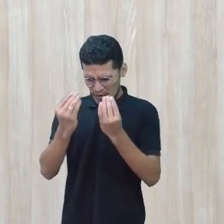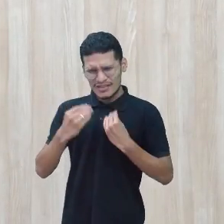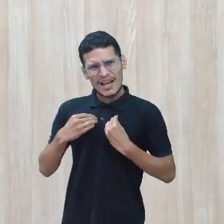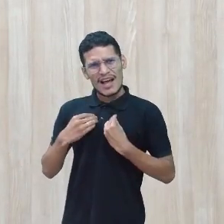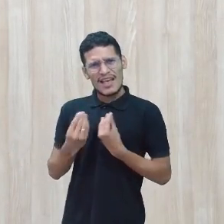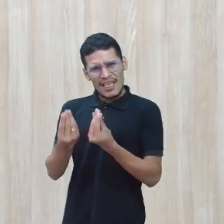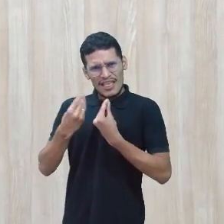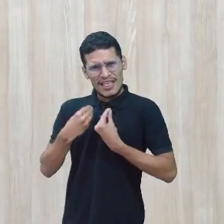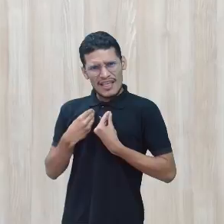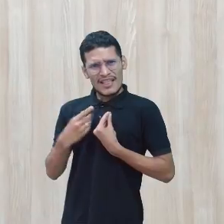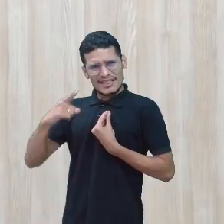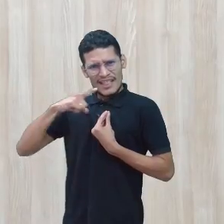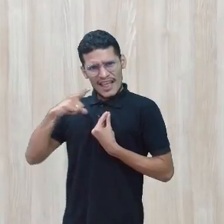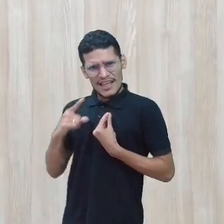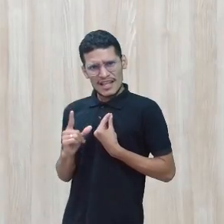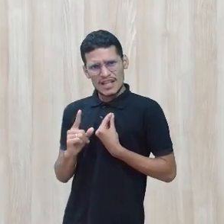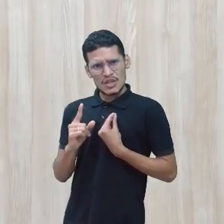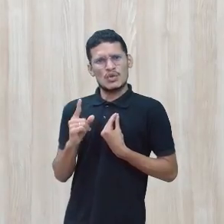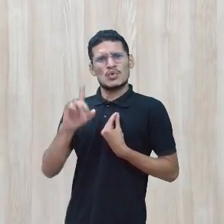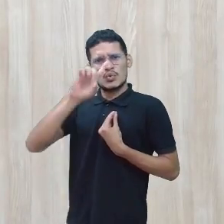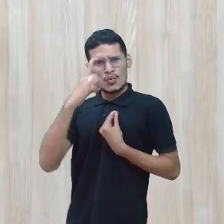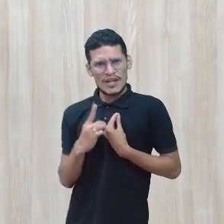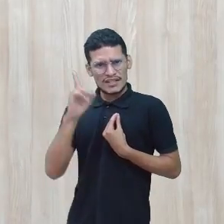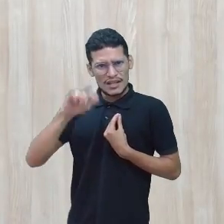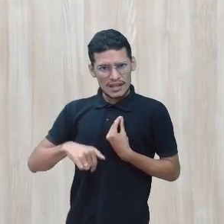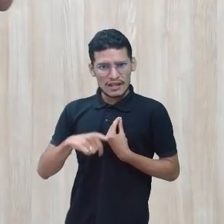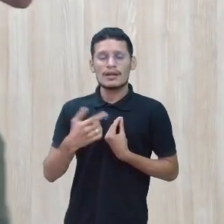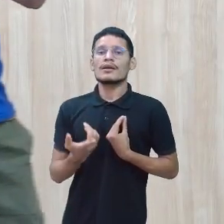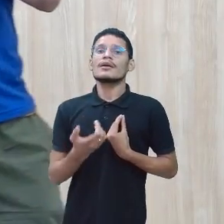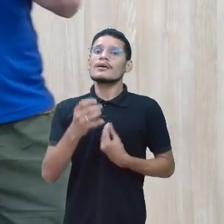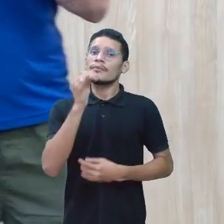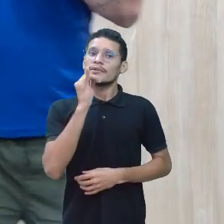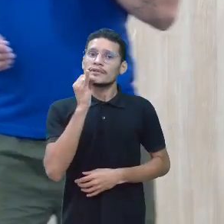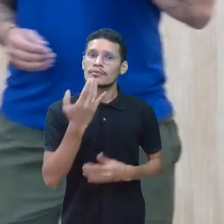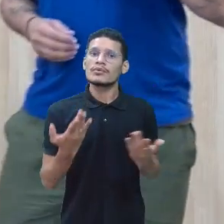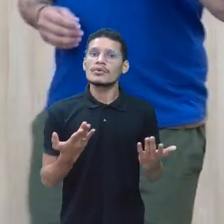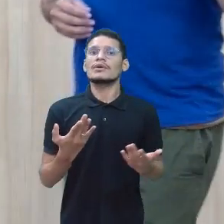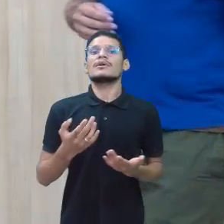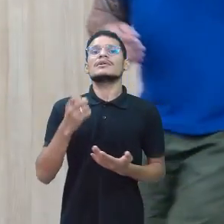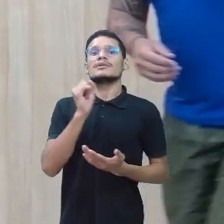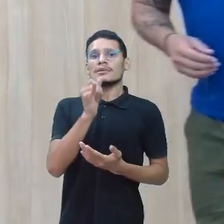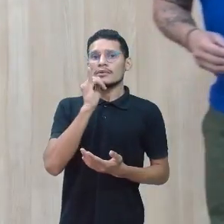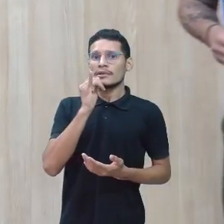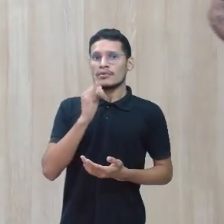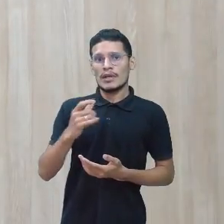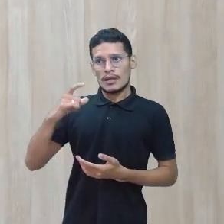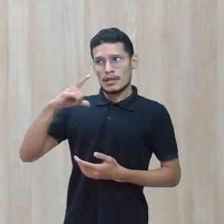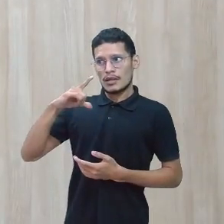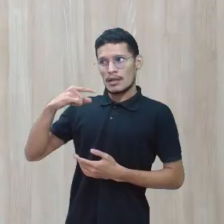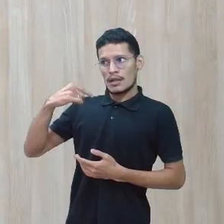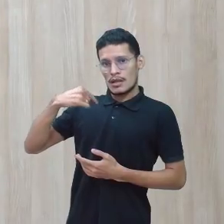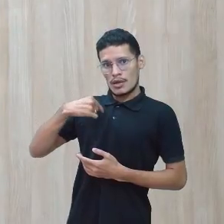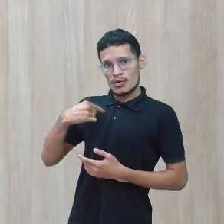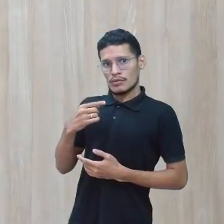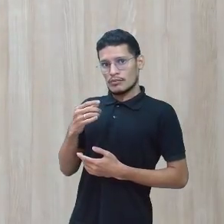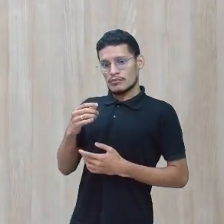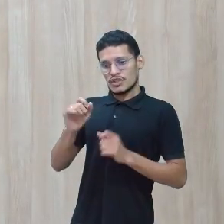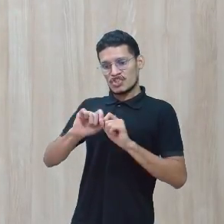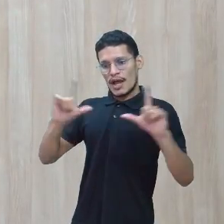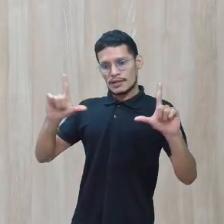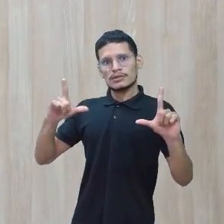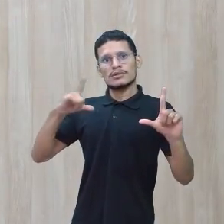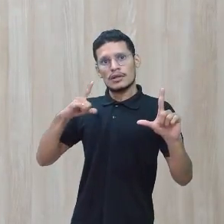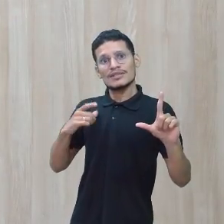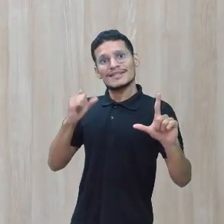coisa. Então, ó, eu estou portando o passador de slide. Se eu saio e jogo e deixo ele